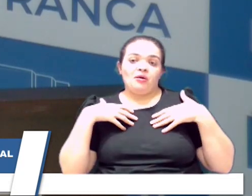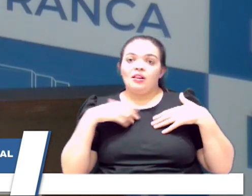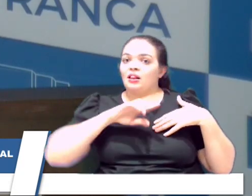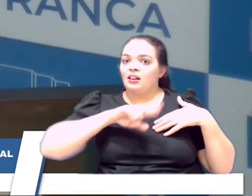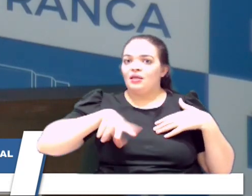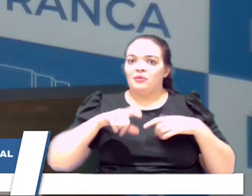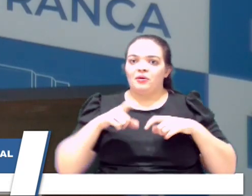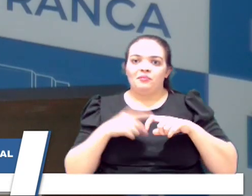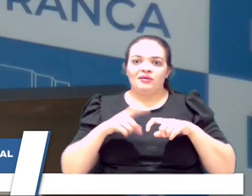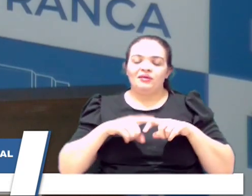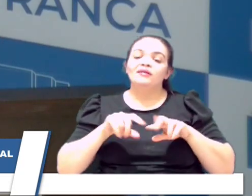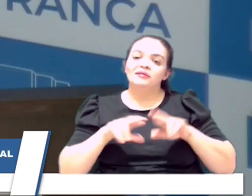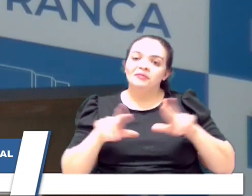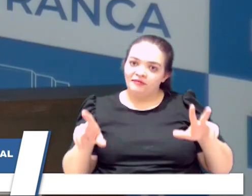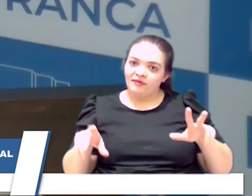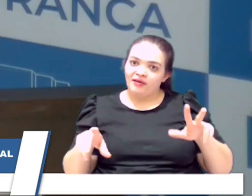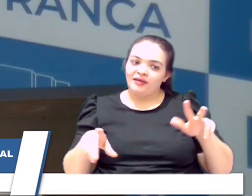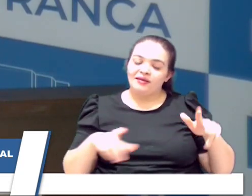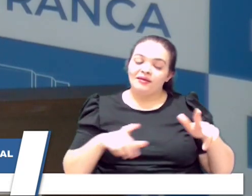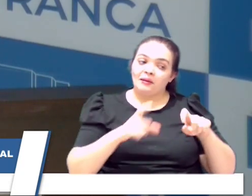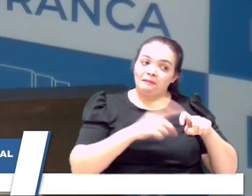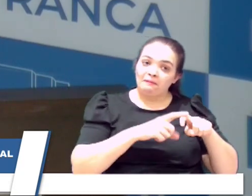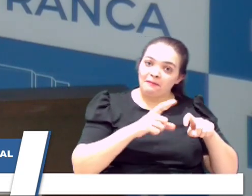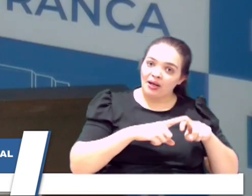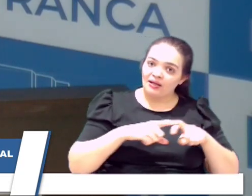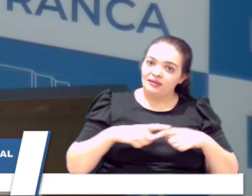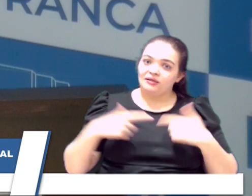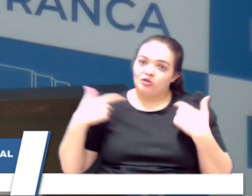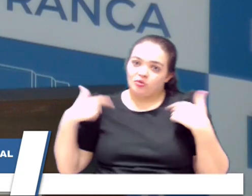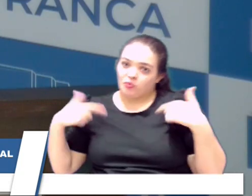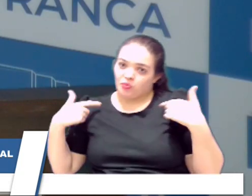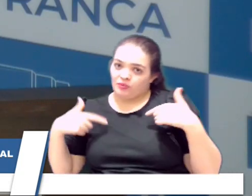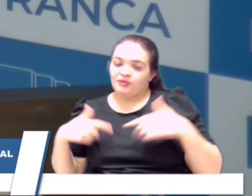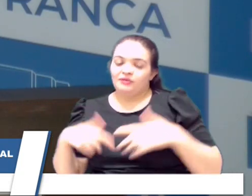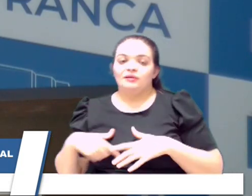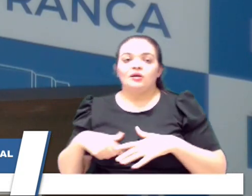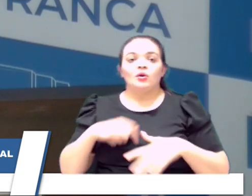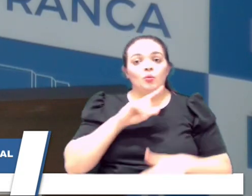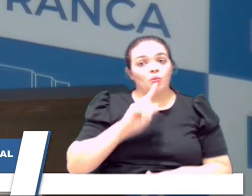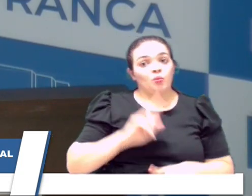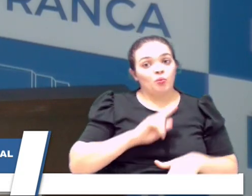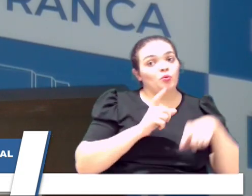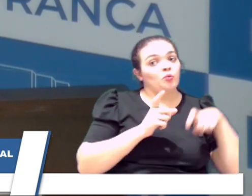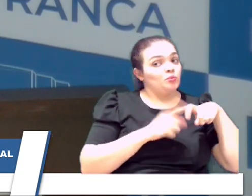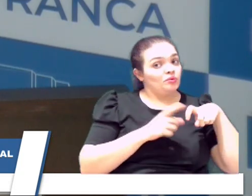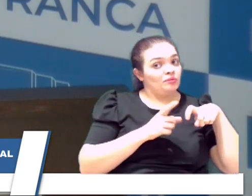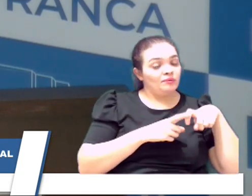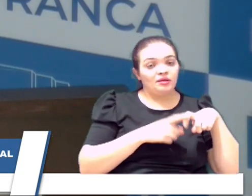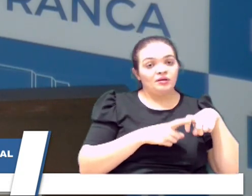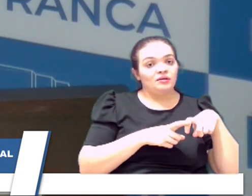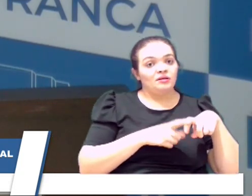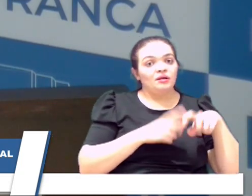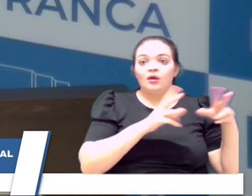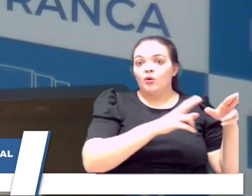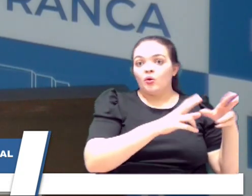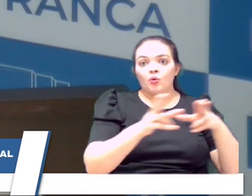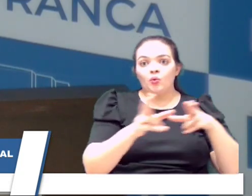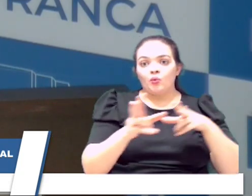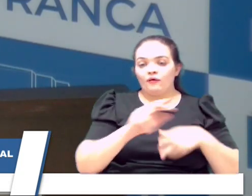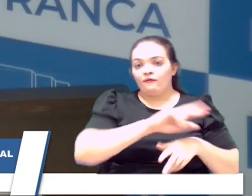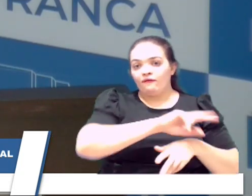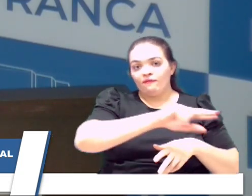Esses aí, convenhamos, tem uma diferença entre medicina e o ego. Eu uso pela medicina, igual muita gente aqui, e ajudou muita